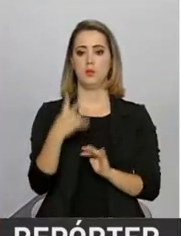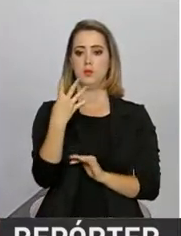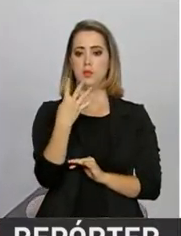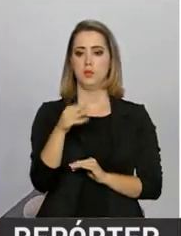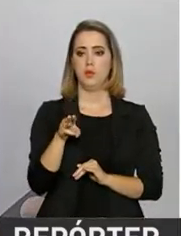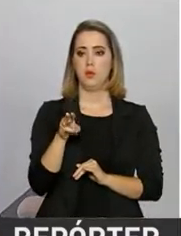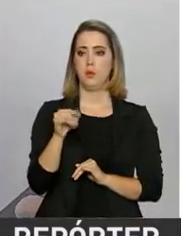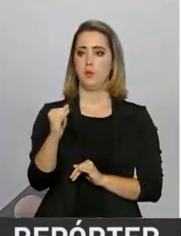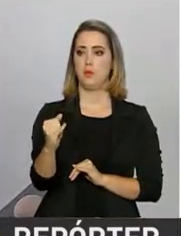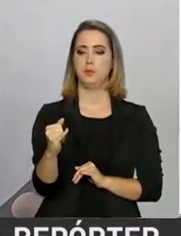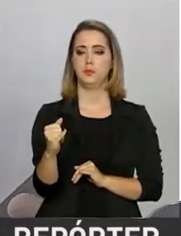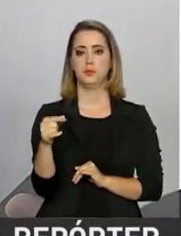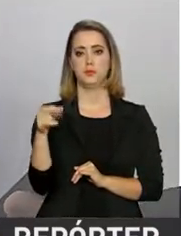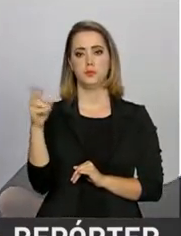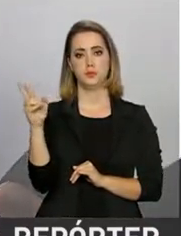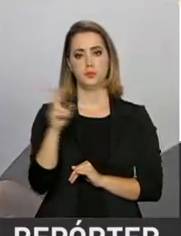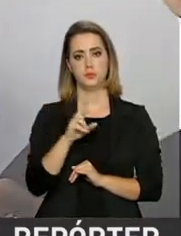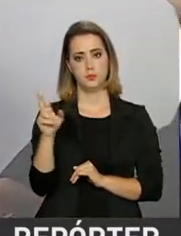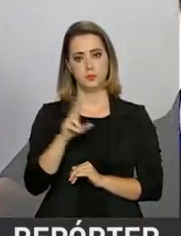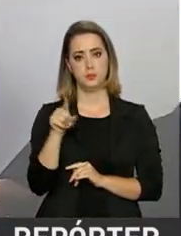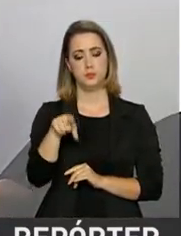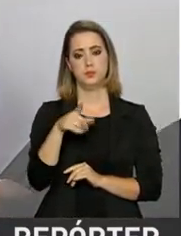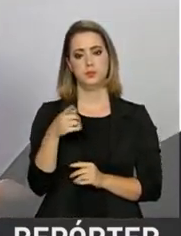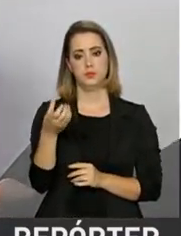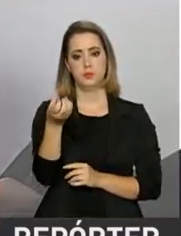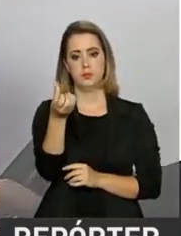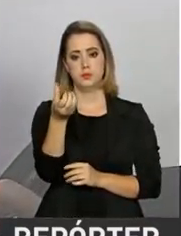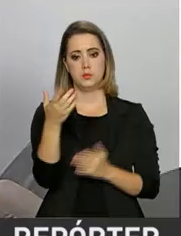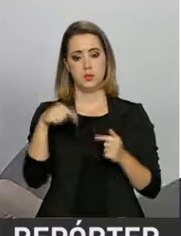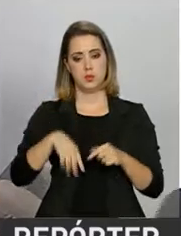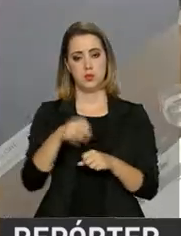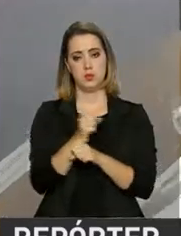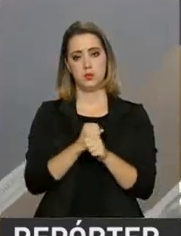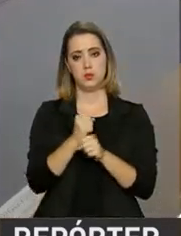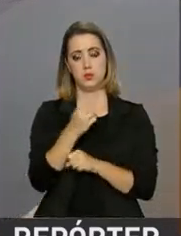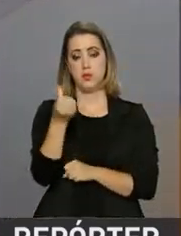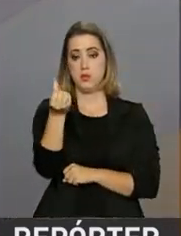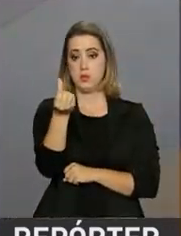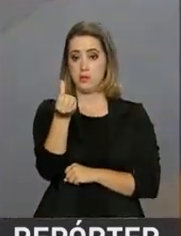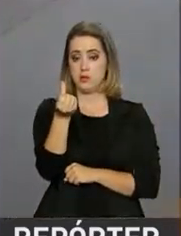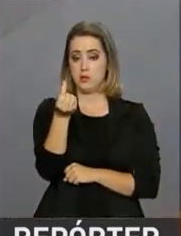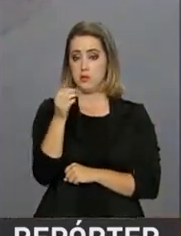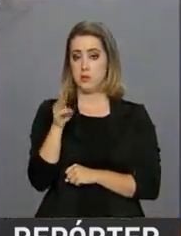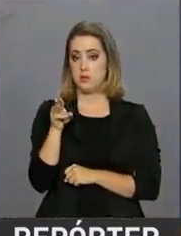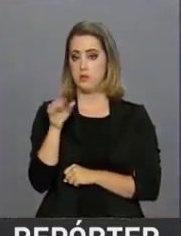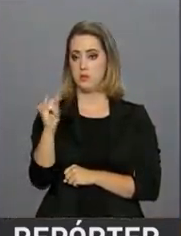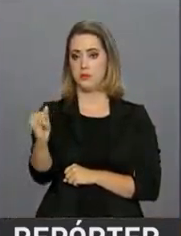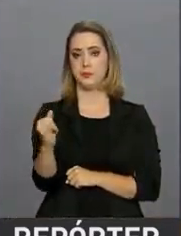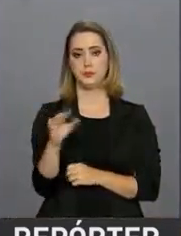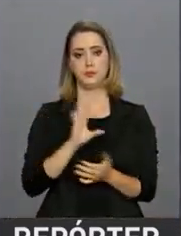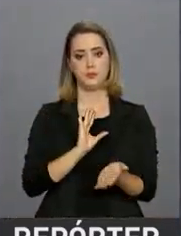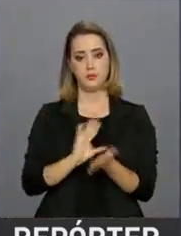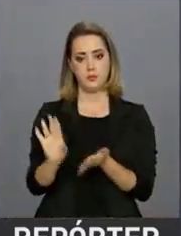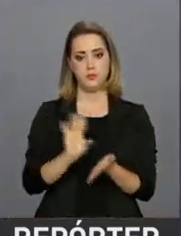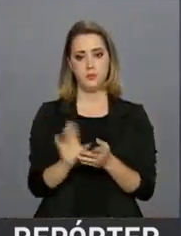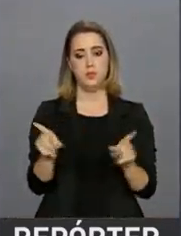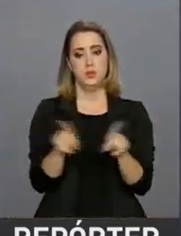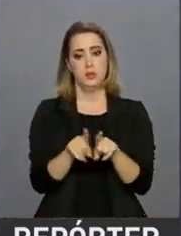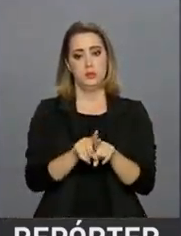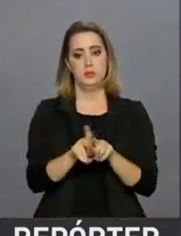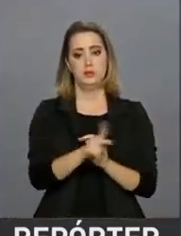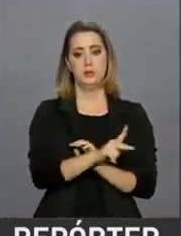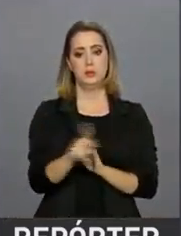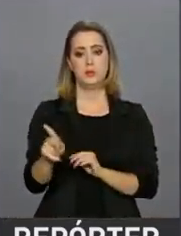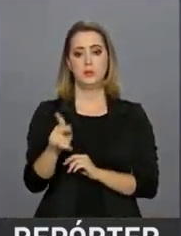4 bilhões de investimentos, esse ano teremos aproximadamente 6 bilhões de investimentos. Também fazem parte do colegiado os presidentes